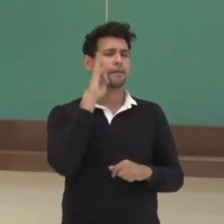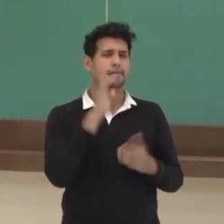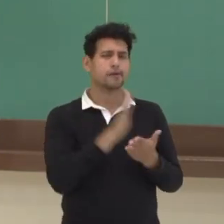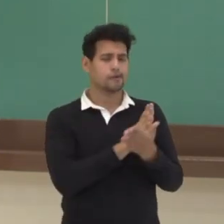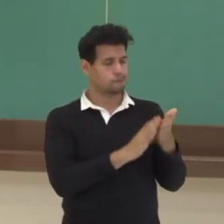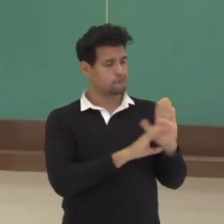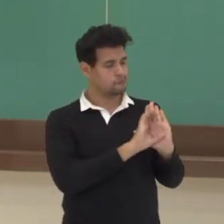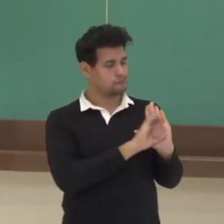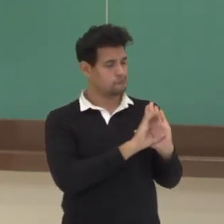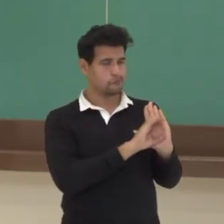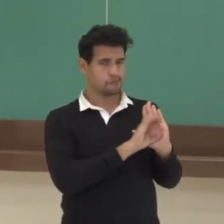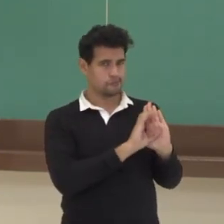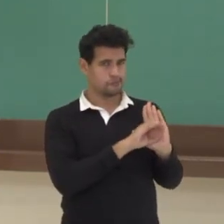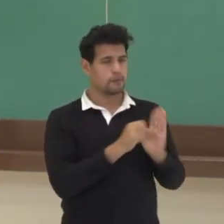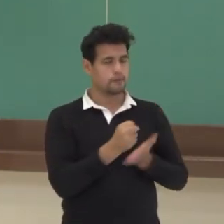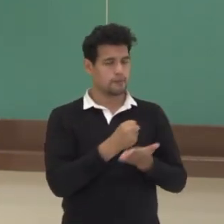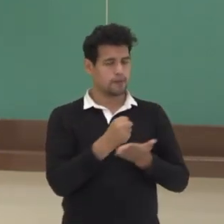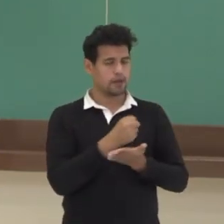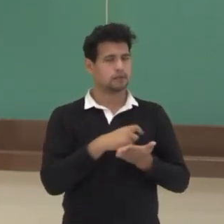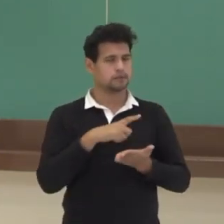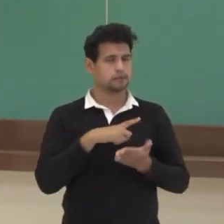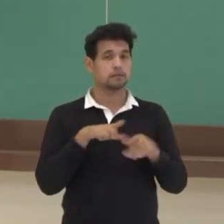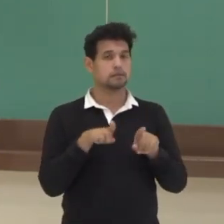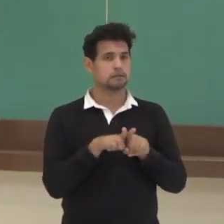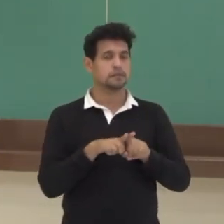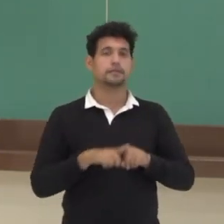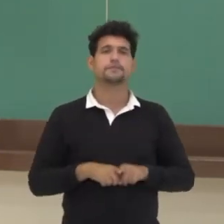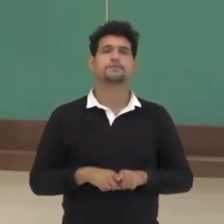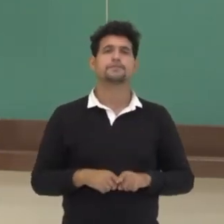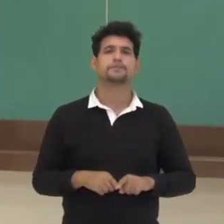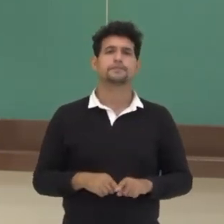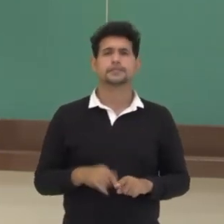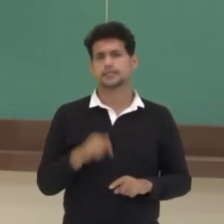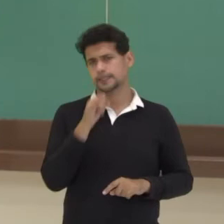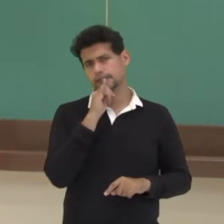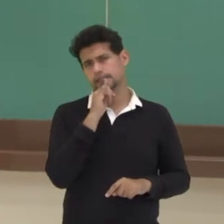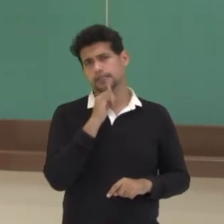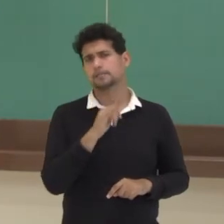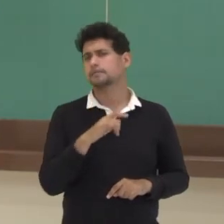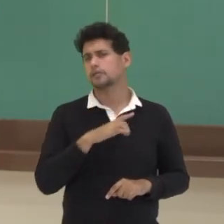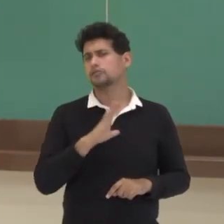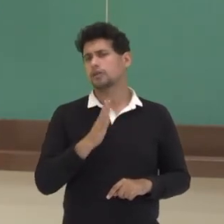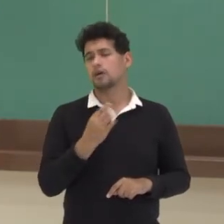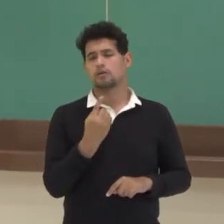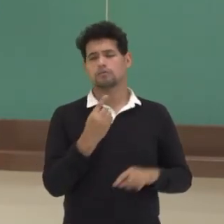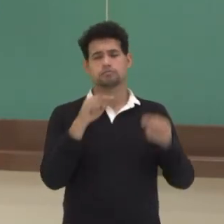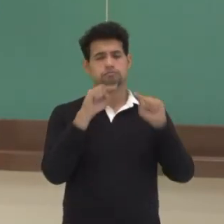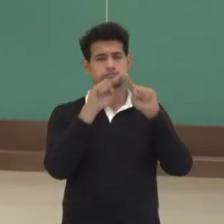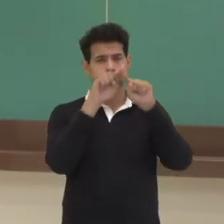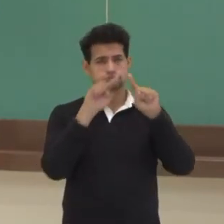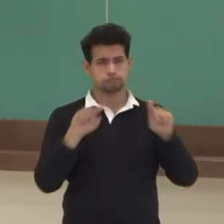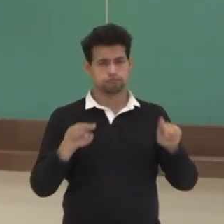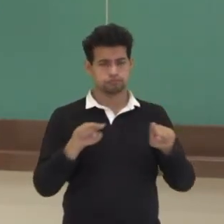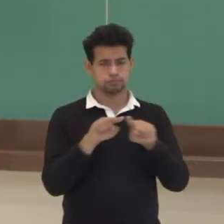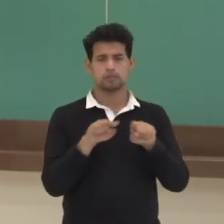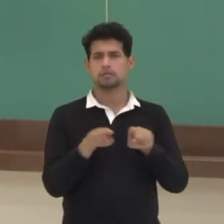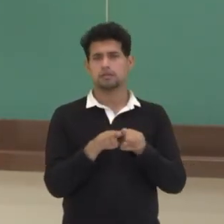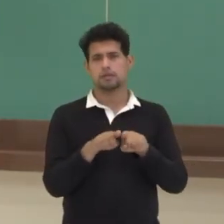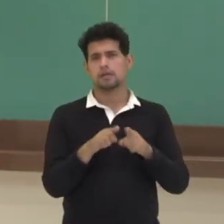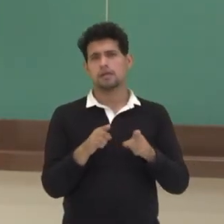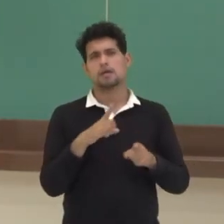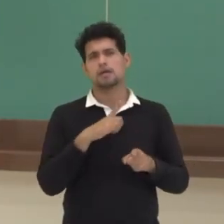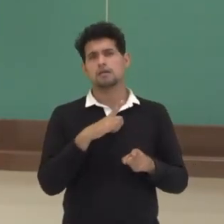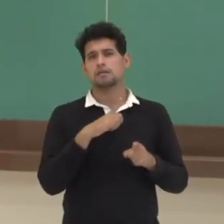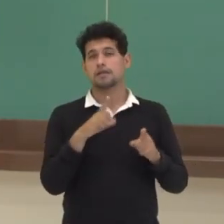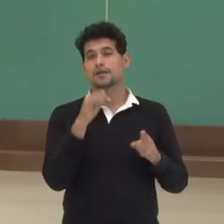conceitinhos básicos aqui também, né? Que nós temos, quando eu tenho um triângulo, lembra que quando eu tenho